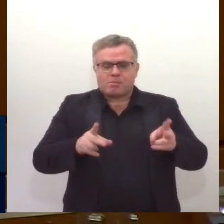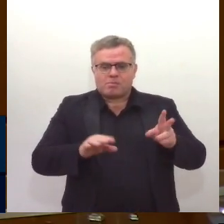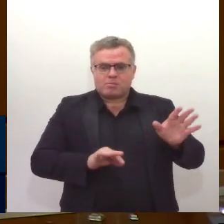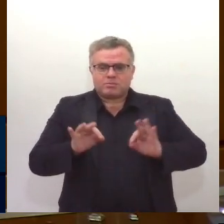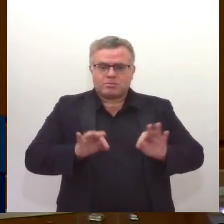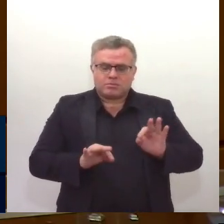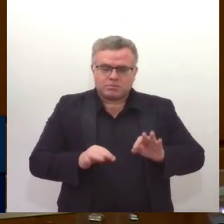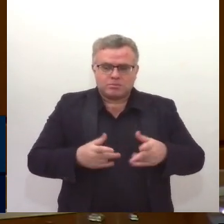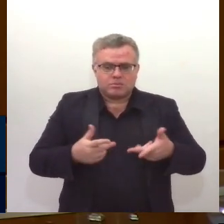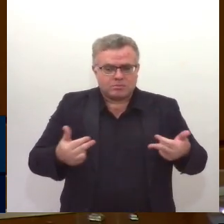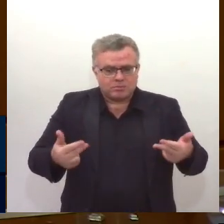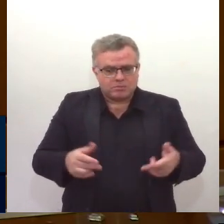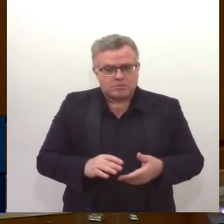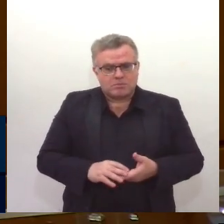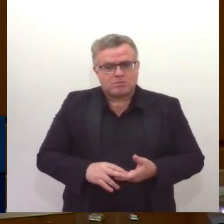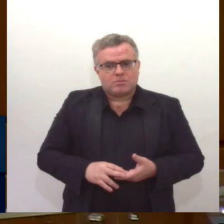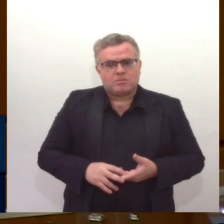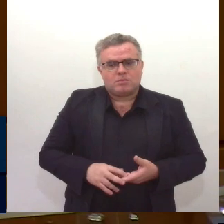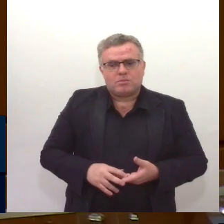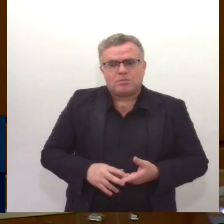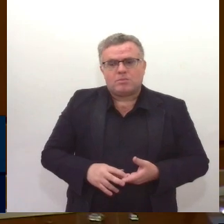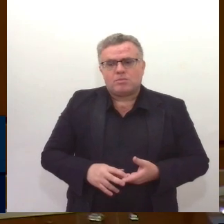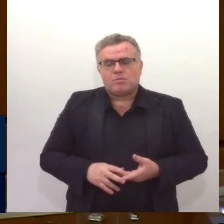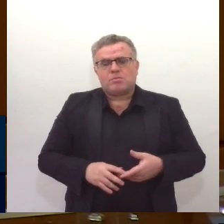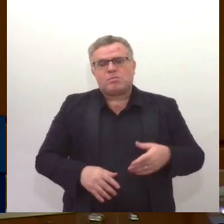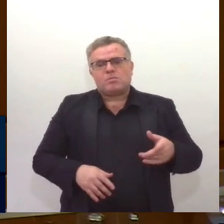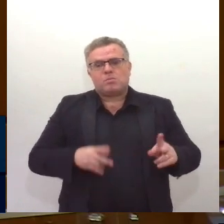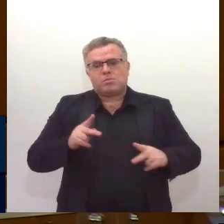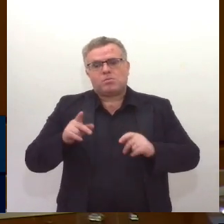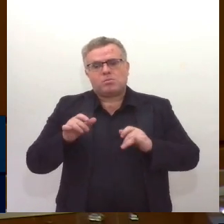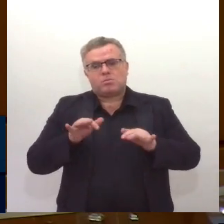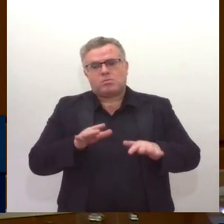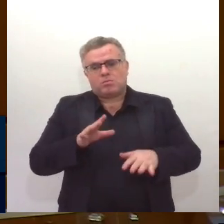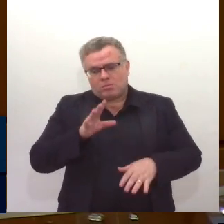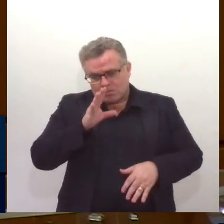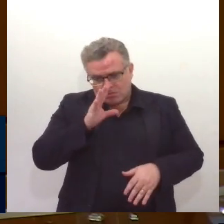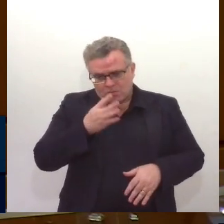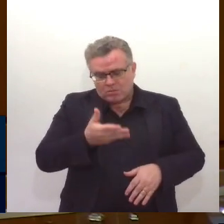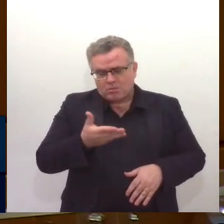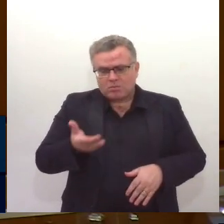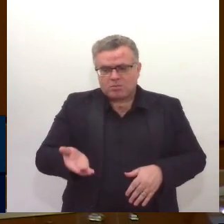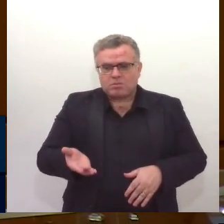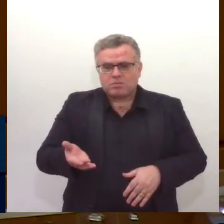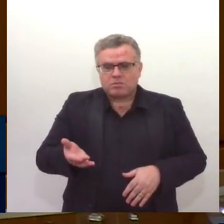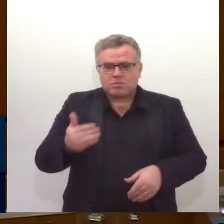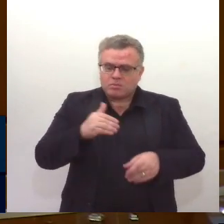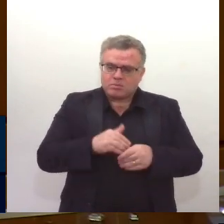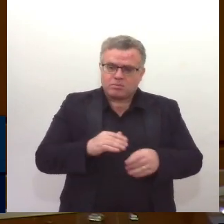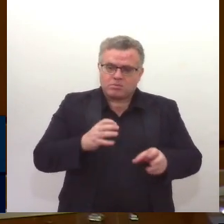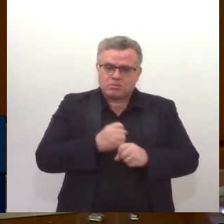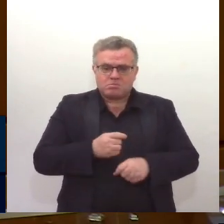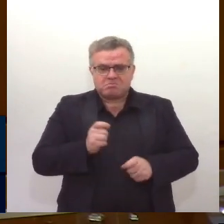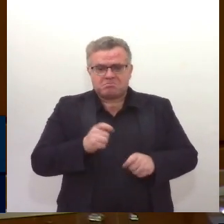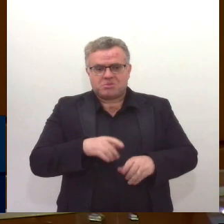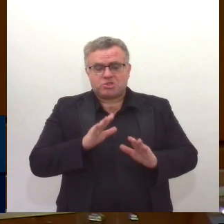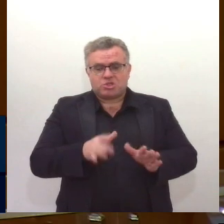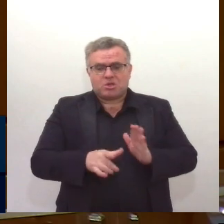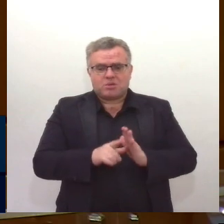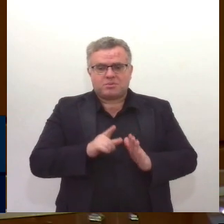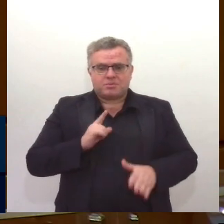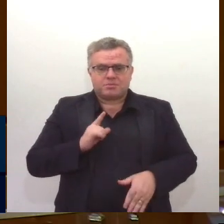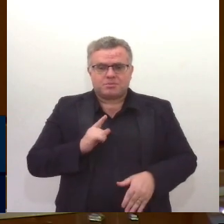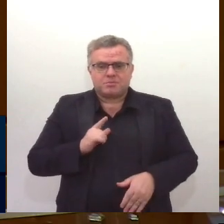mundo para para assistir os Estados Unidos quando ele é bem